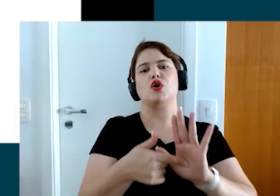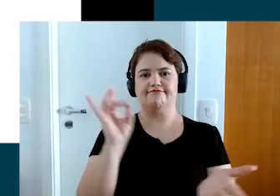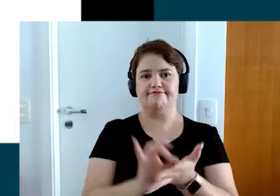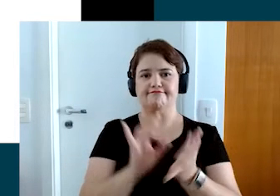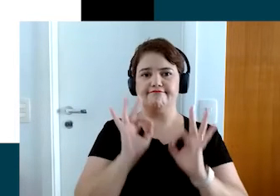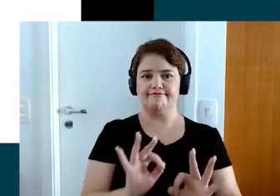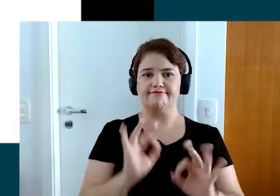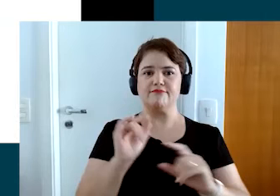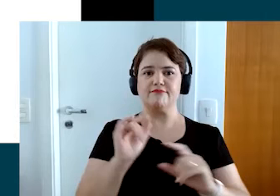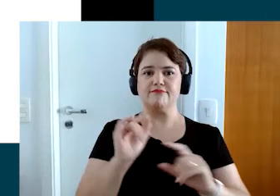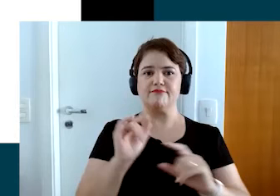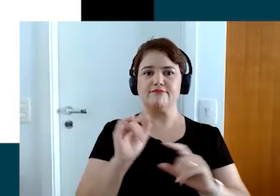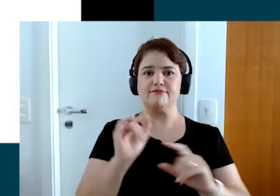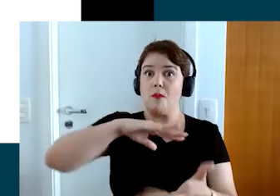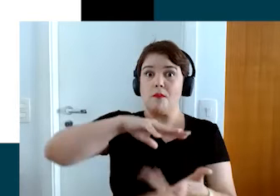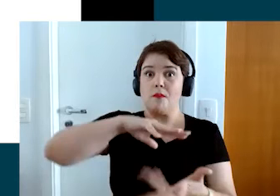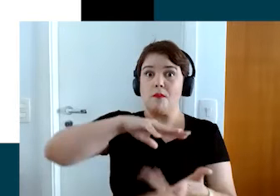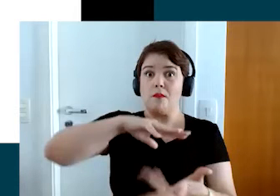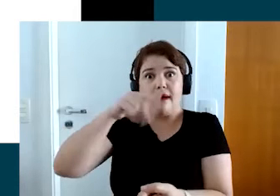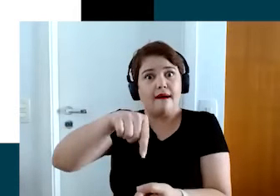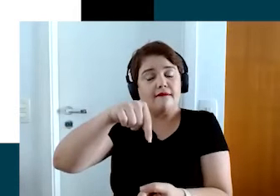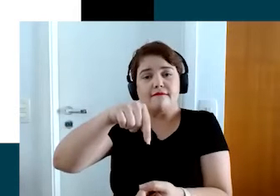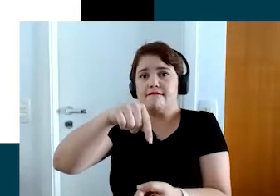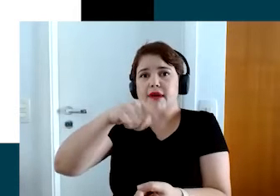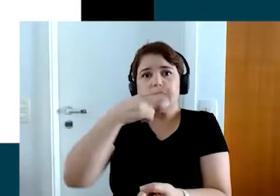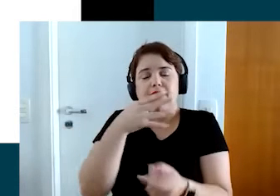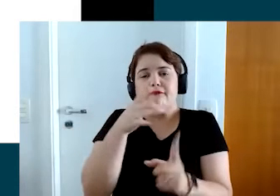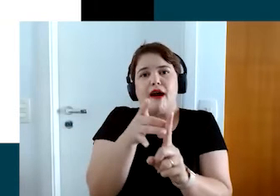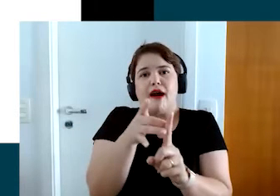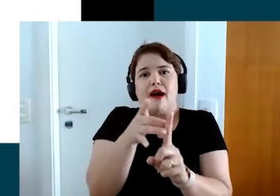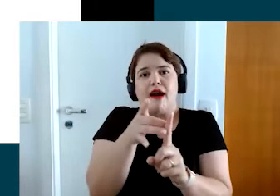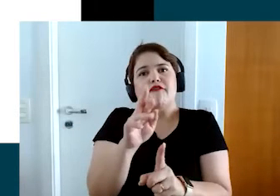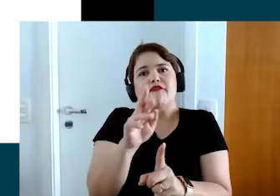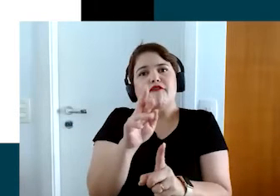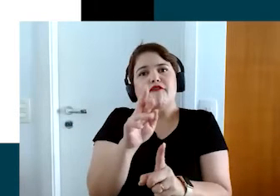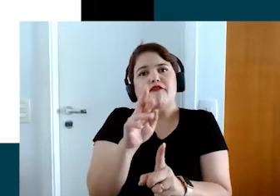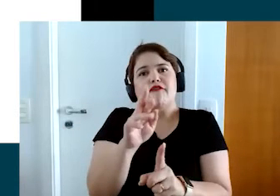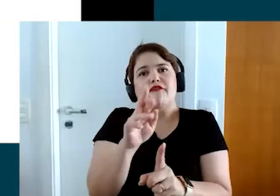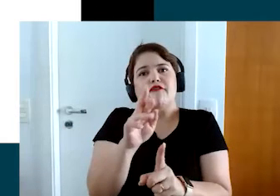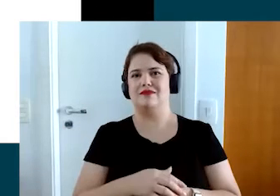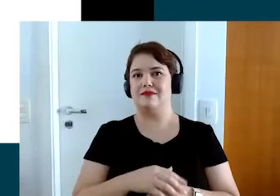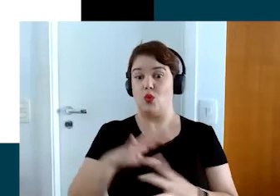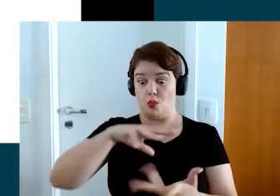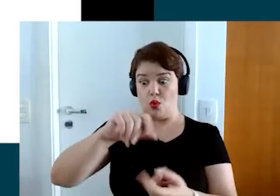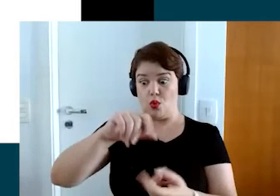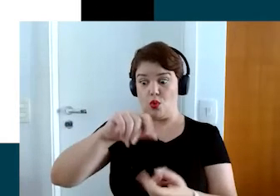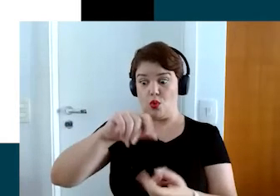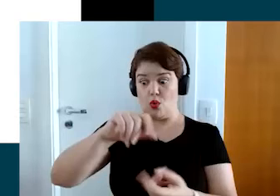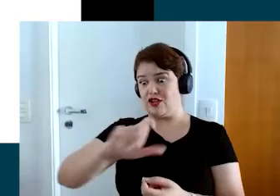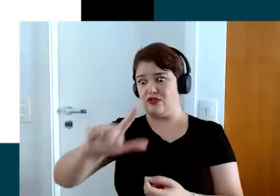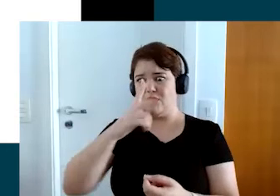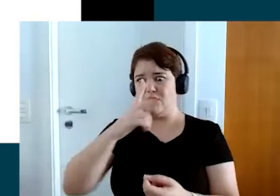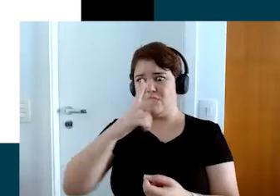o planeta frágil, né? Ele evidencia que o nosso planeta é frágil, ou seja, o que a gente tem a certeza